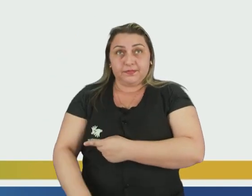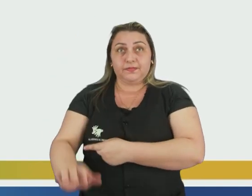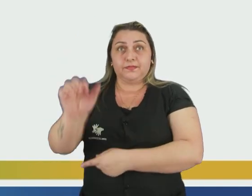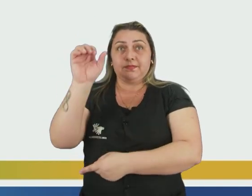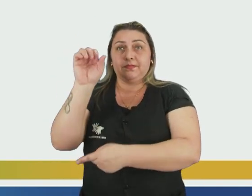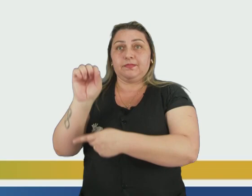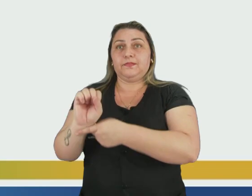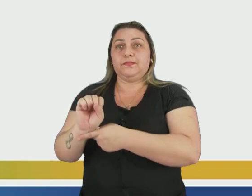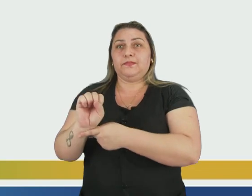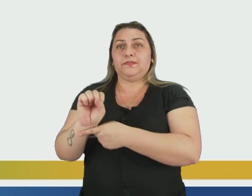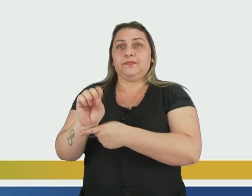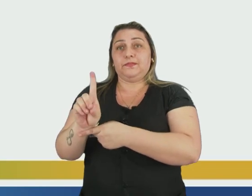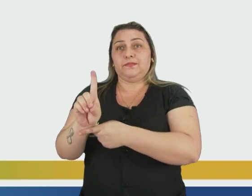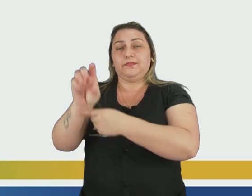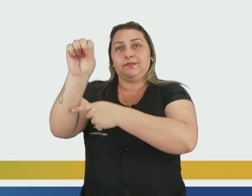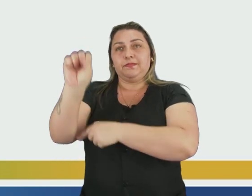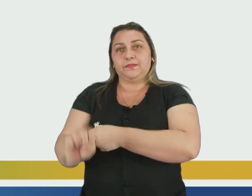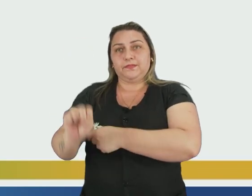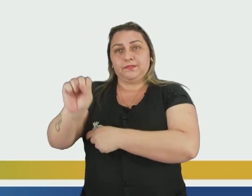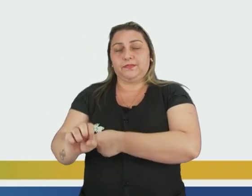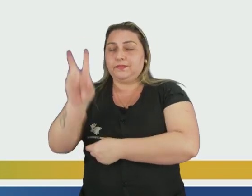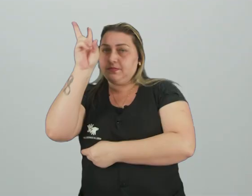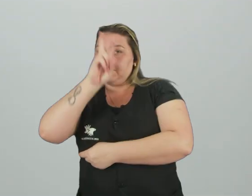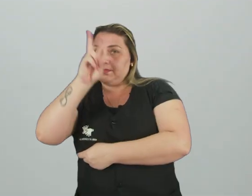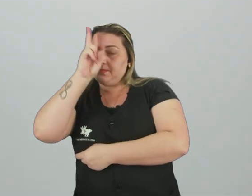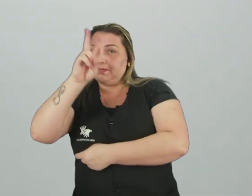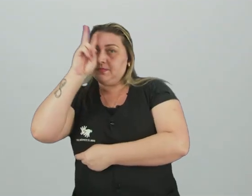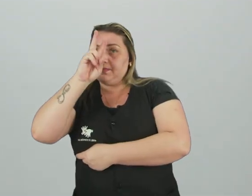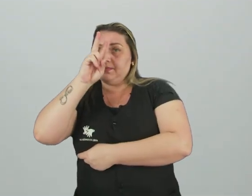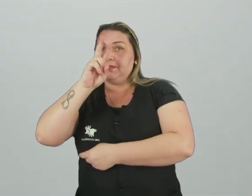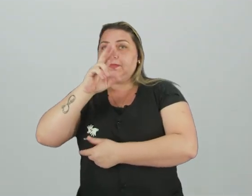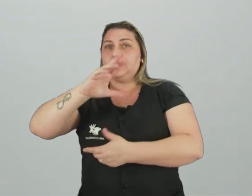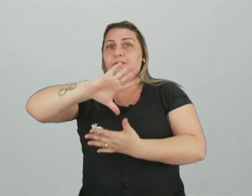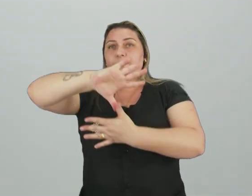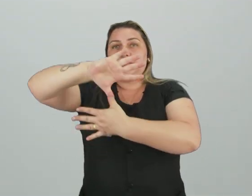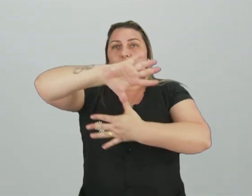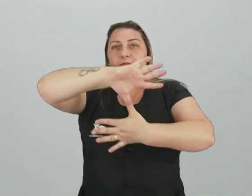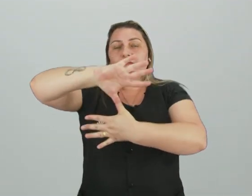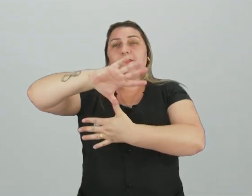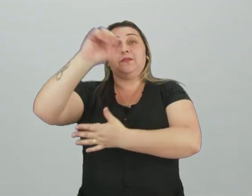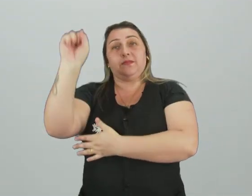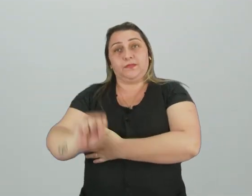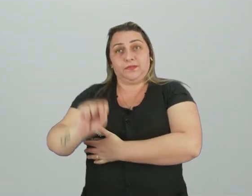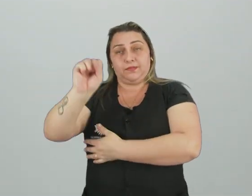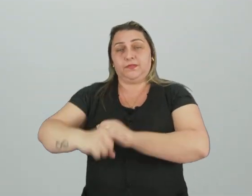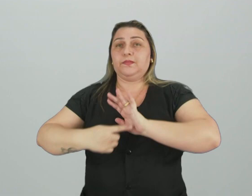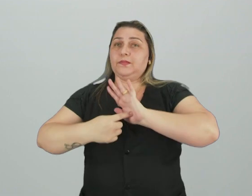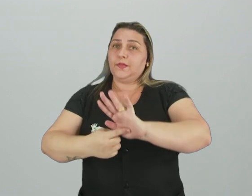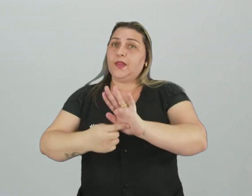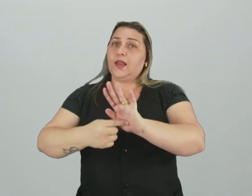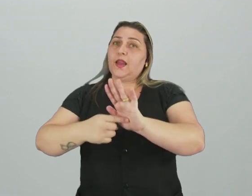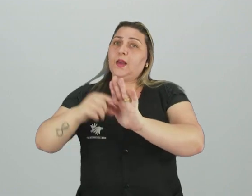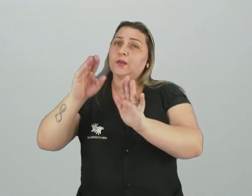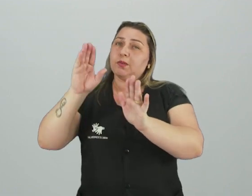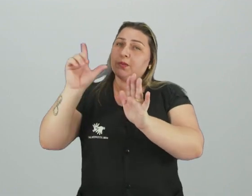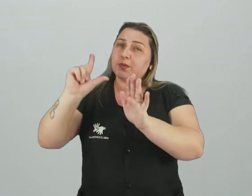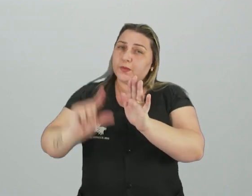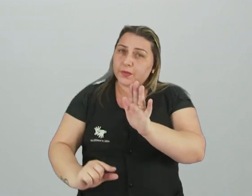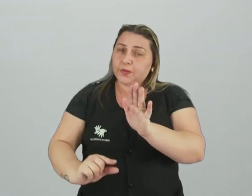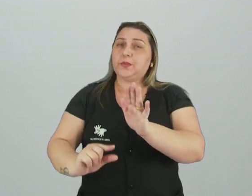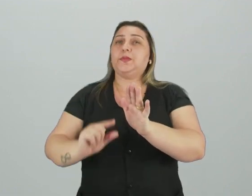letra D. Se vocês lembrarem daquele mapinha, a região sul, ela apresenta as menores taxas